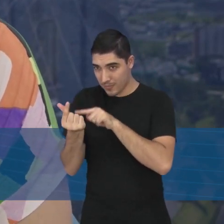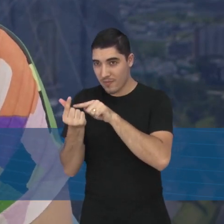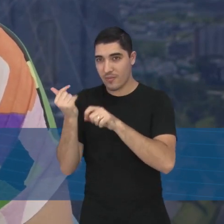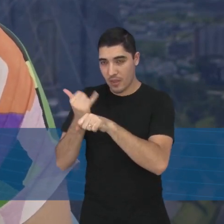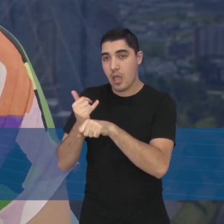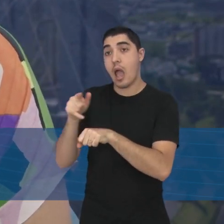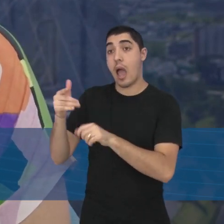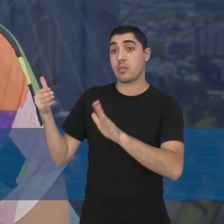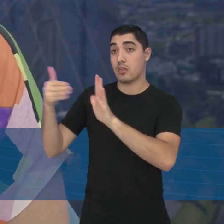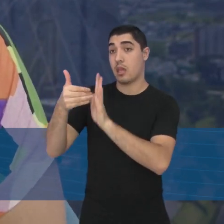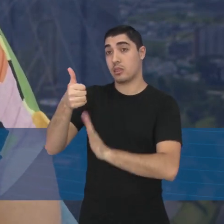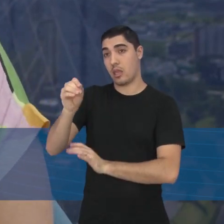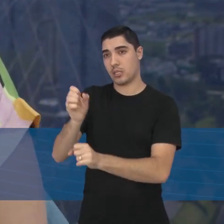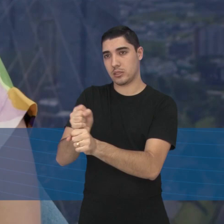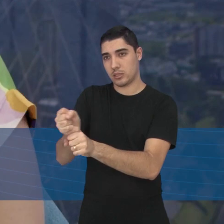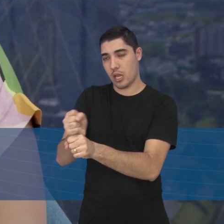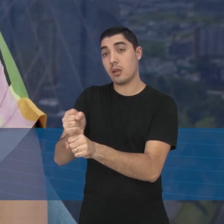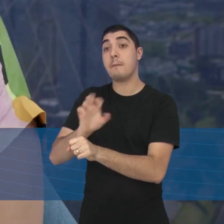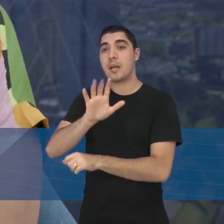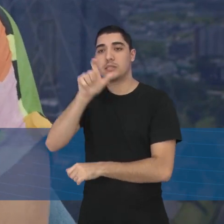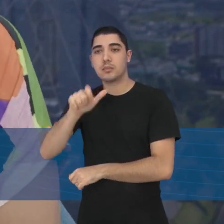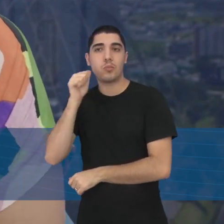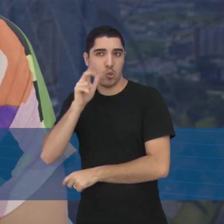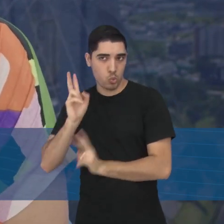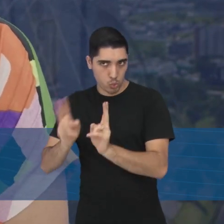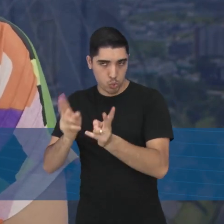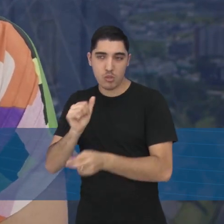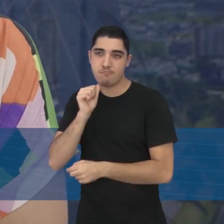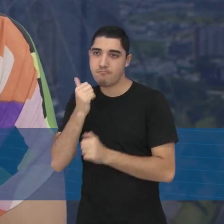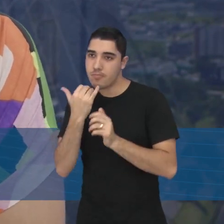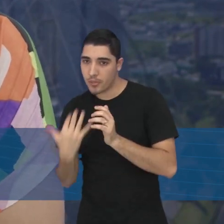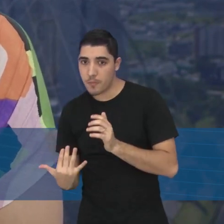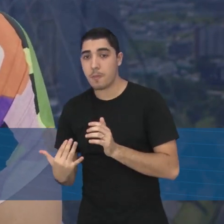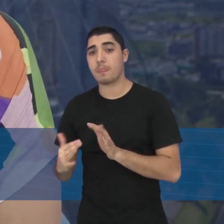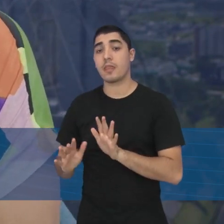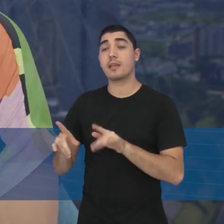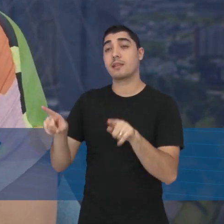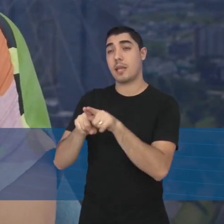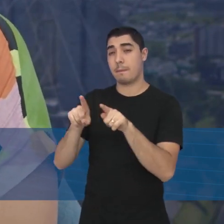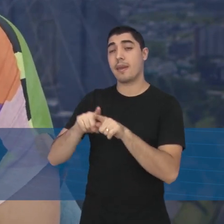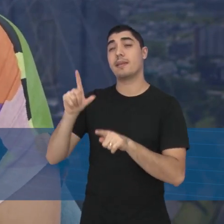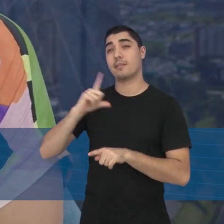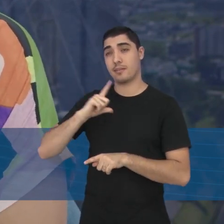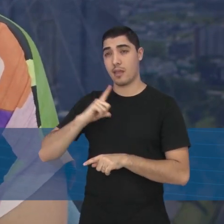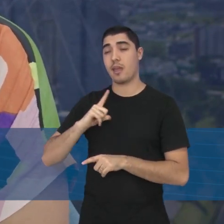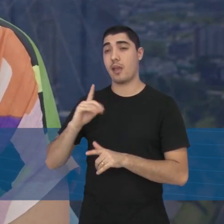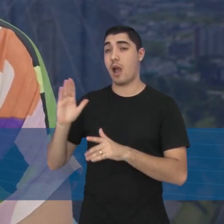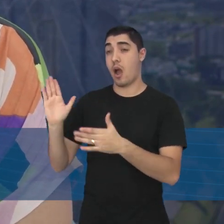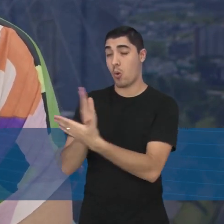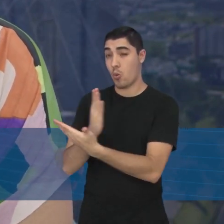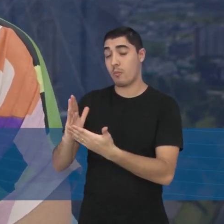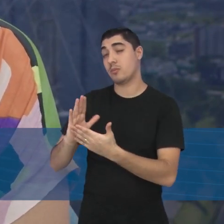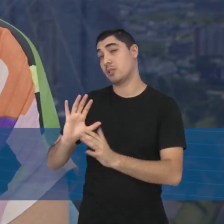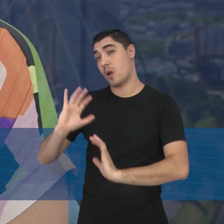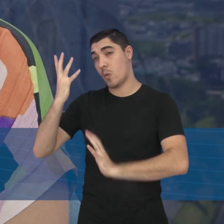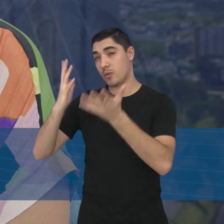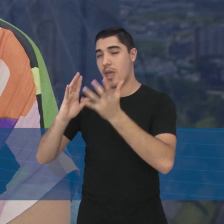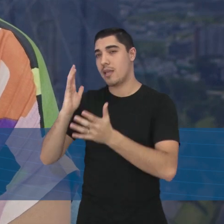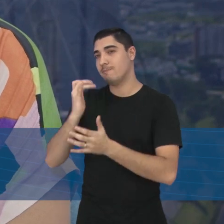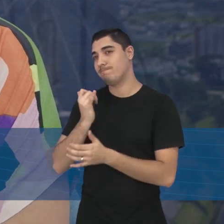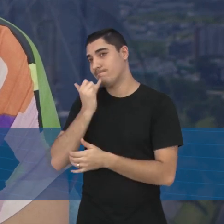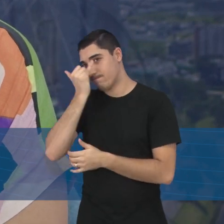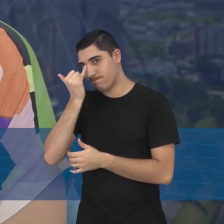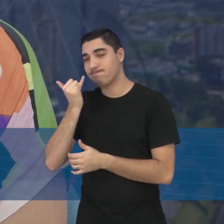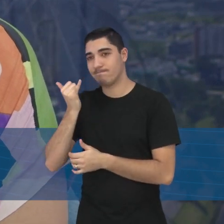ela continua menstruando. É interessante falar sobre as taxas de falha dos diversos métodos, porque tem um